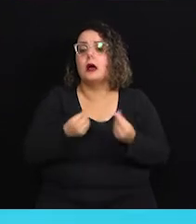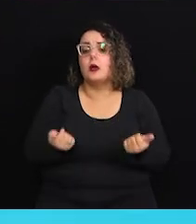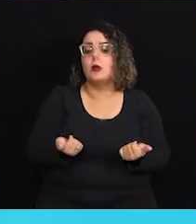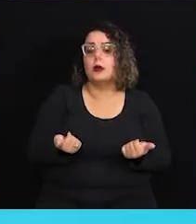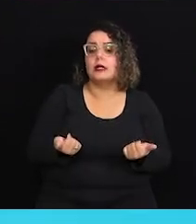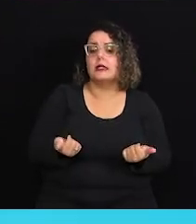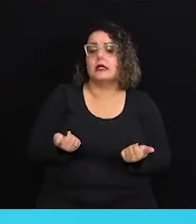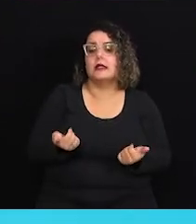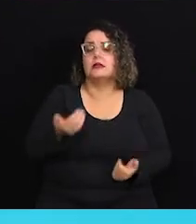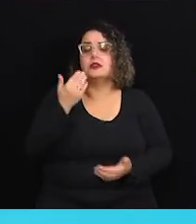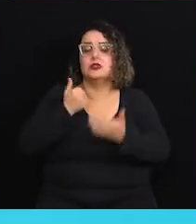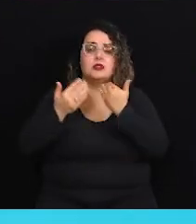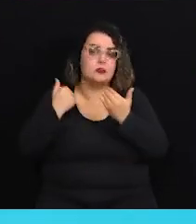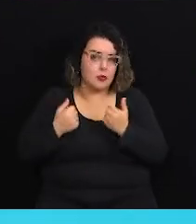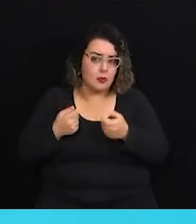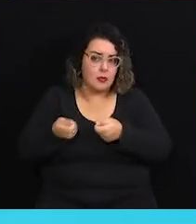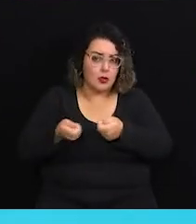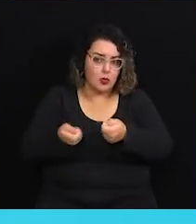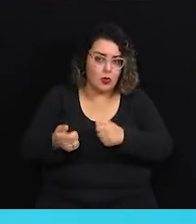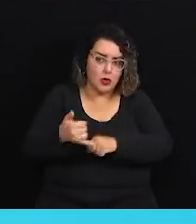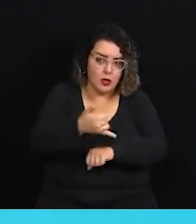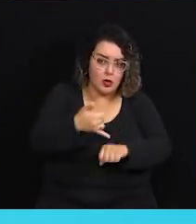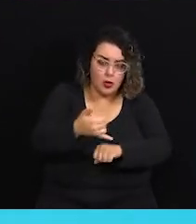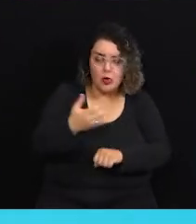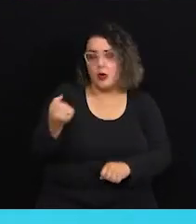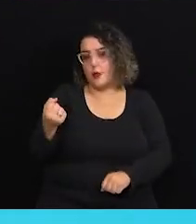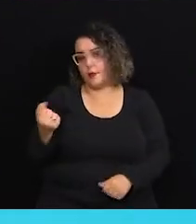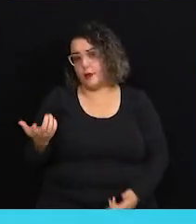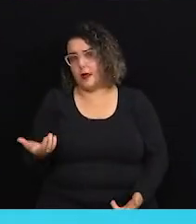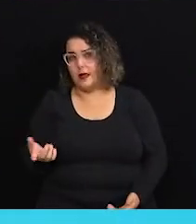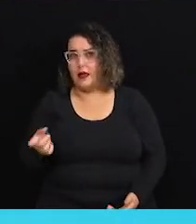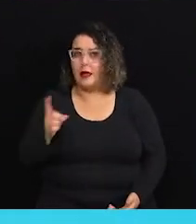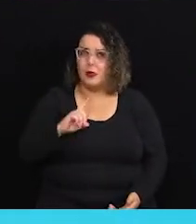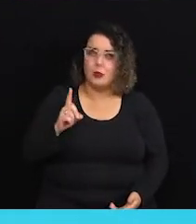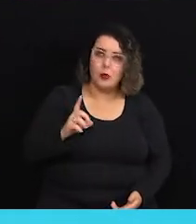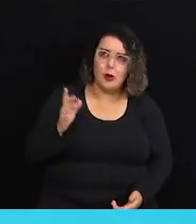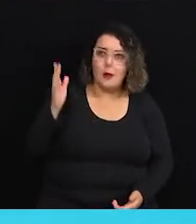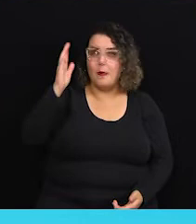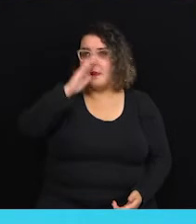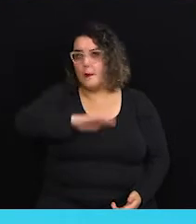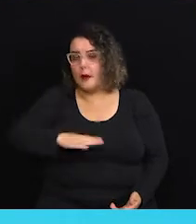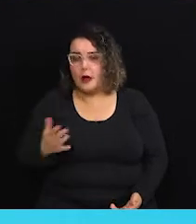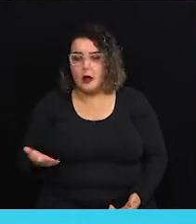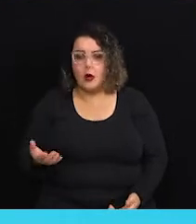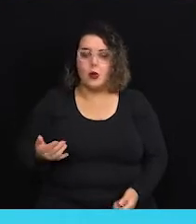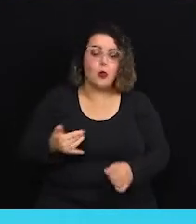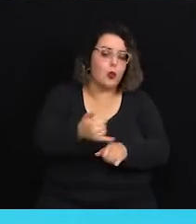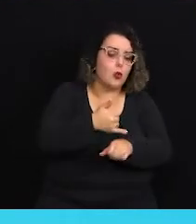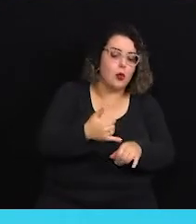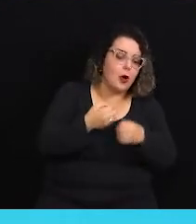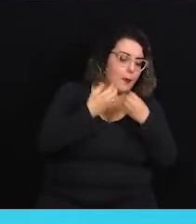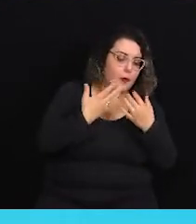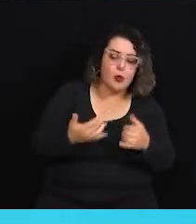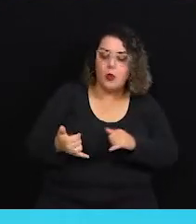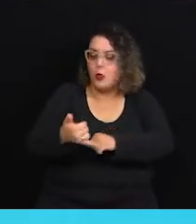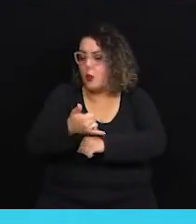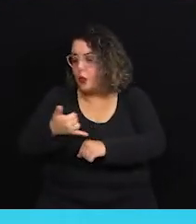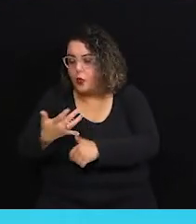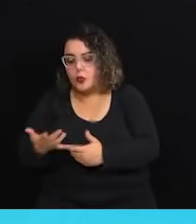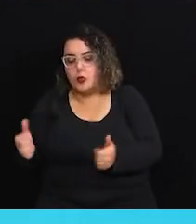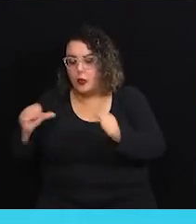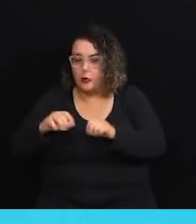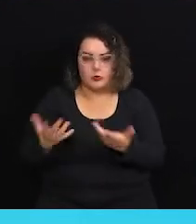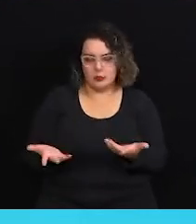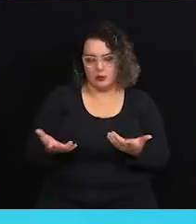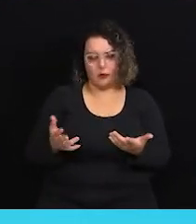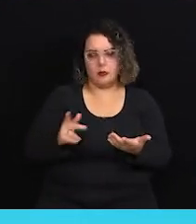alimentação para controlar essa gordura branca. Ela não é maléfica, né? Não é gordura boa ou gordura ruim. Ela é importante